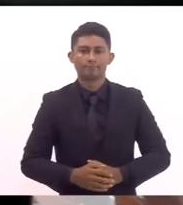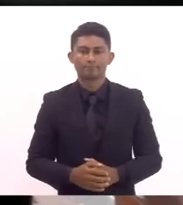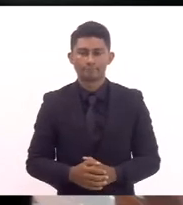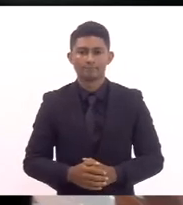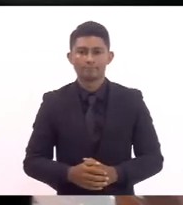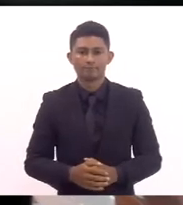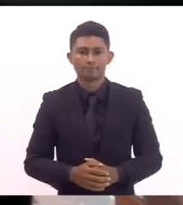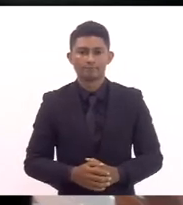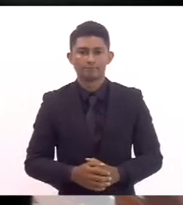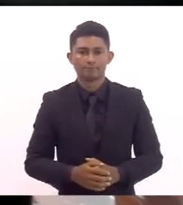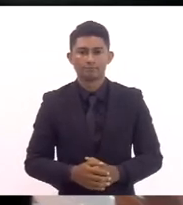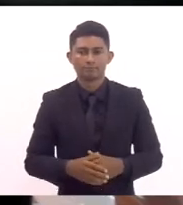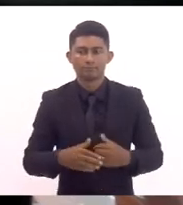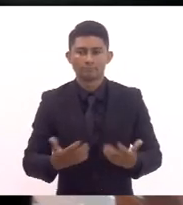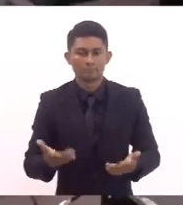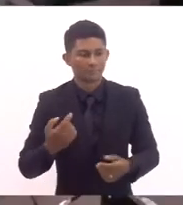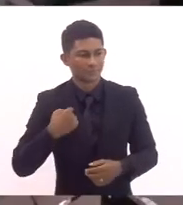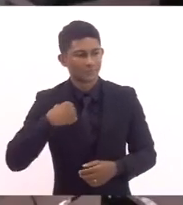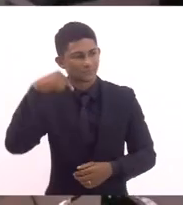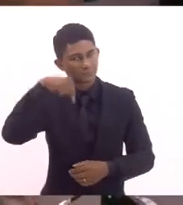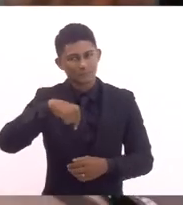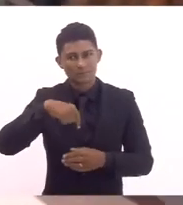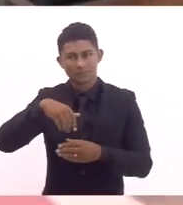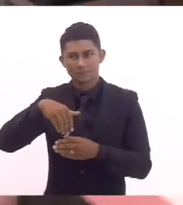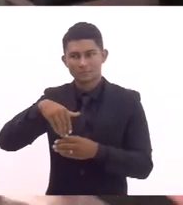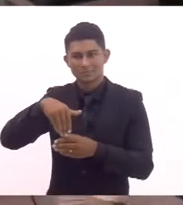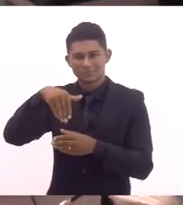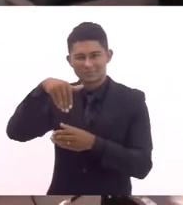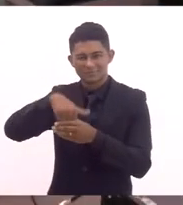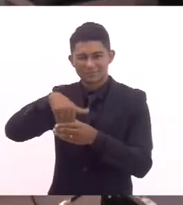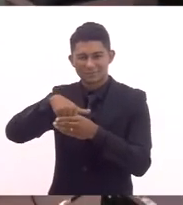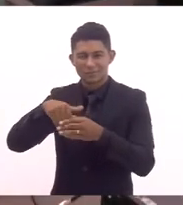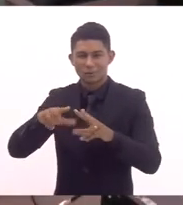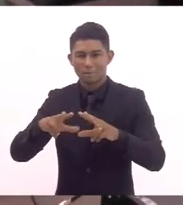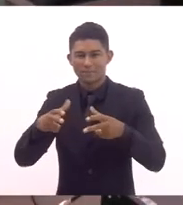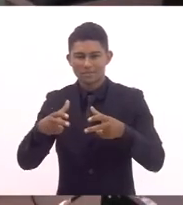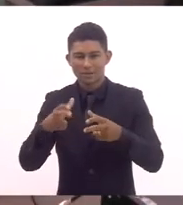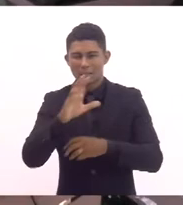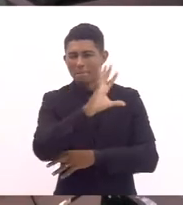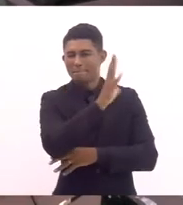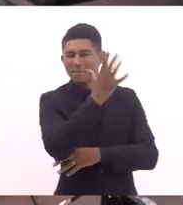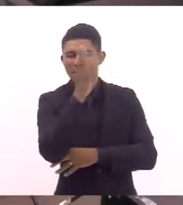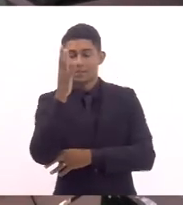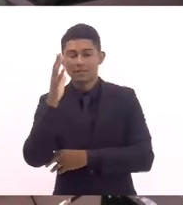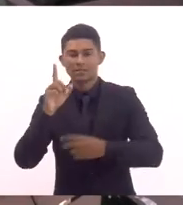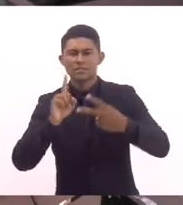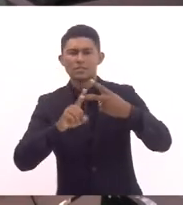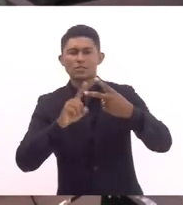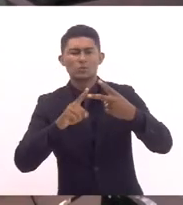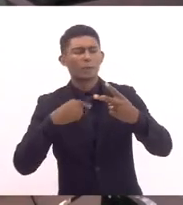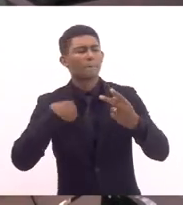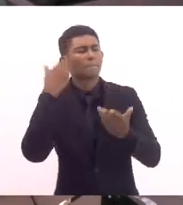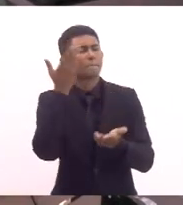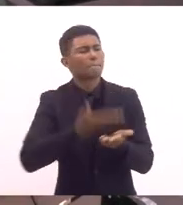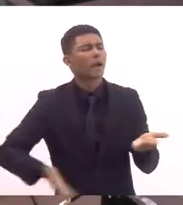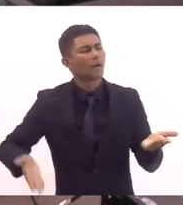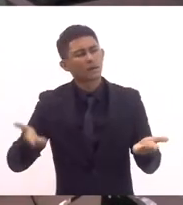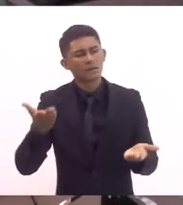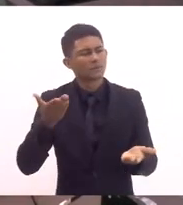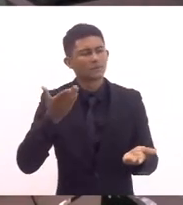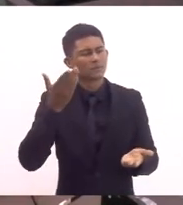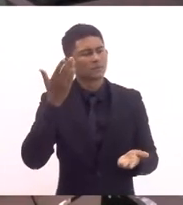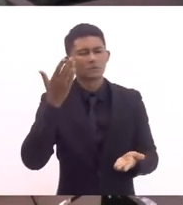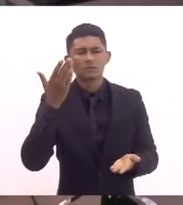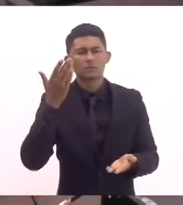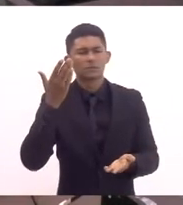e eu acho que eu tava voltando aqui na remote na comissão de Meio Ambiente eu perdi a segunda e aqui ó